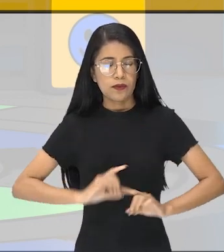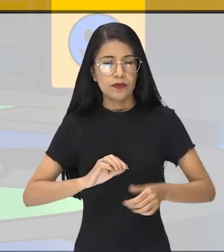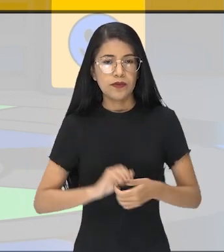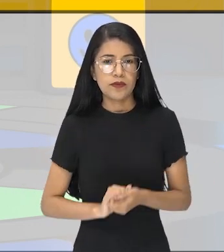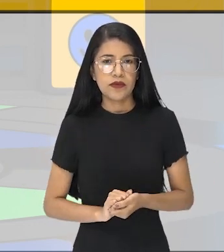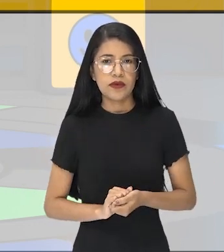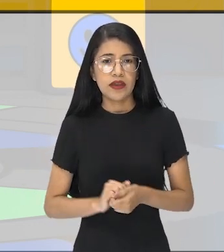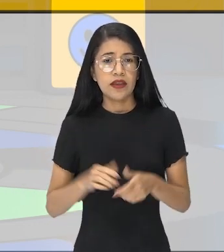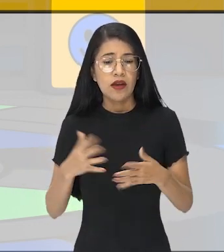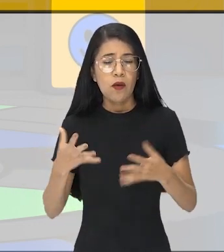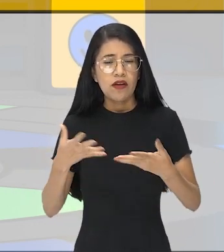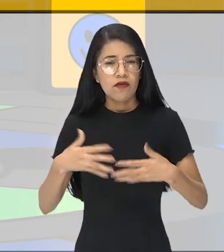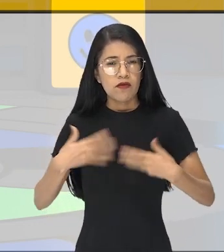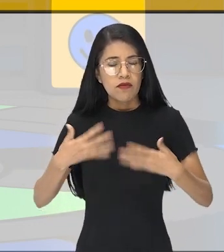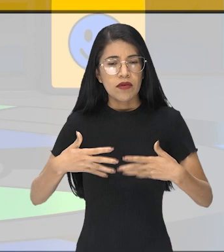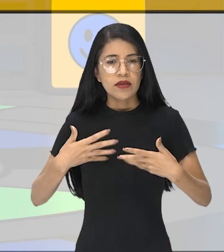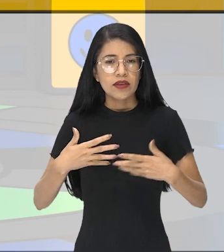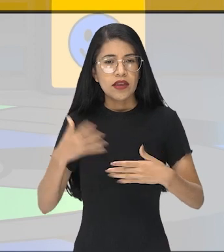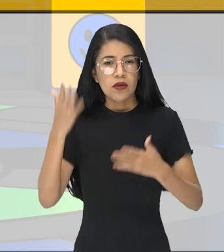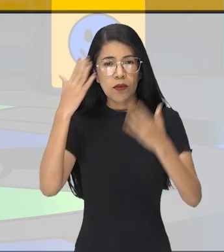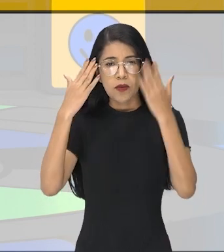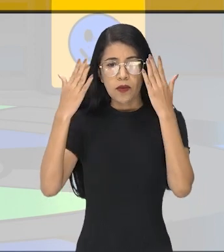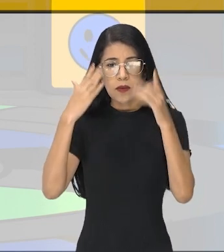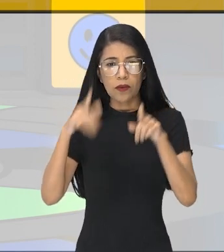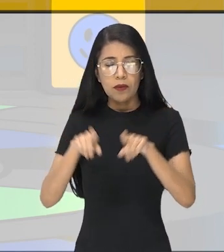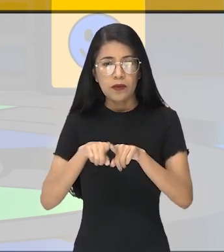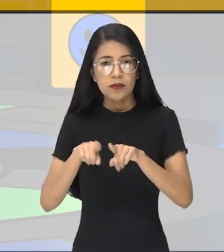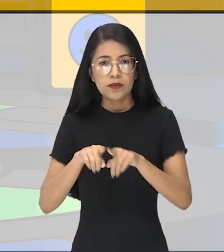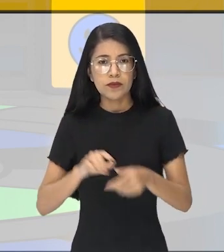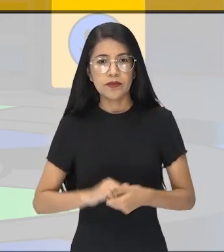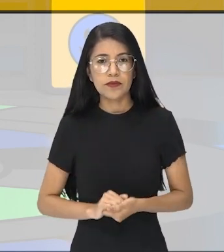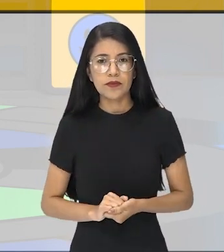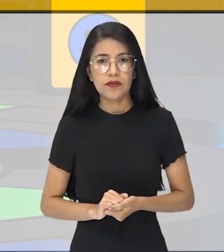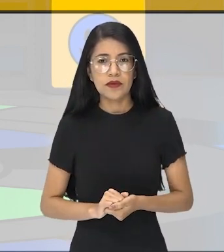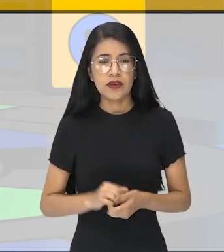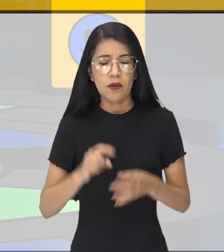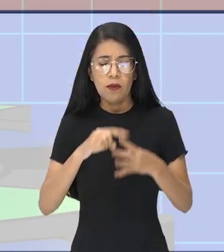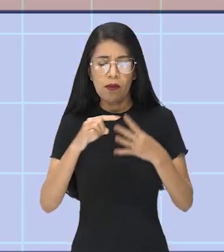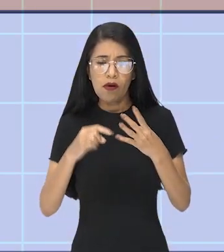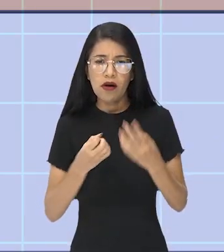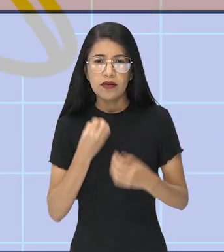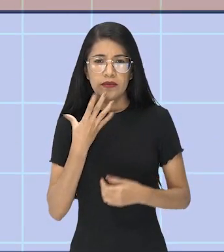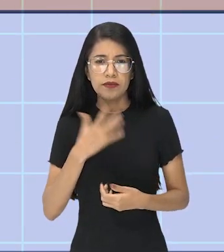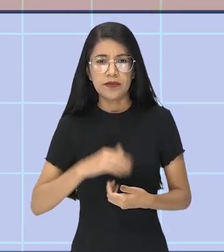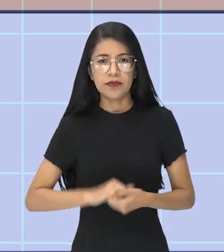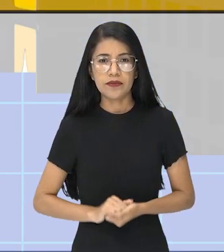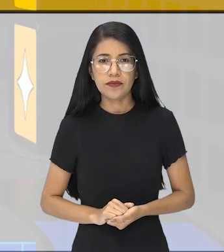em fatores psicológicos. Então, esses são os benefícios.